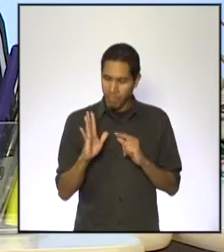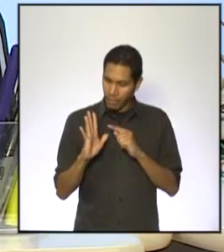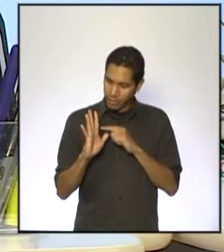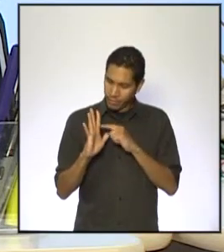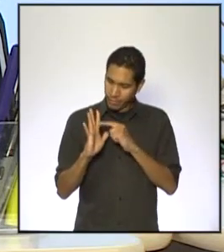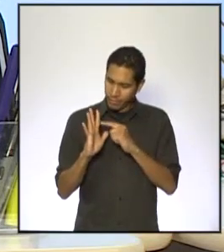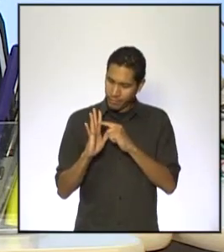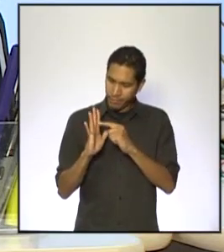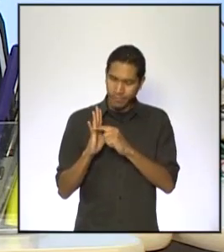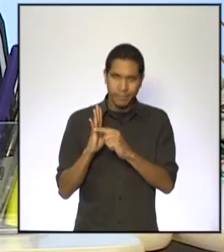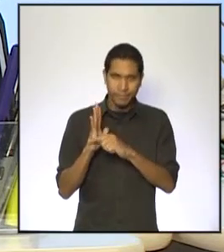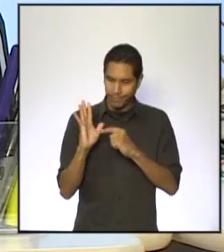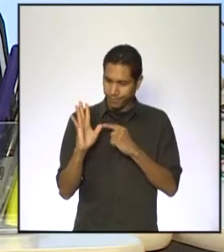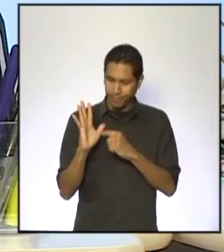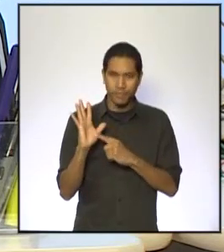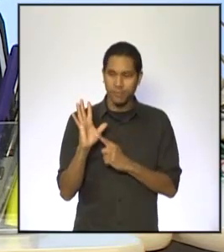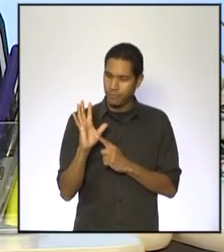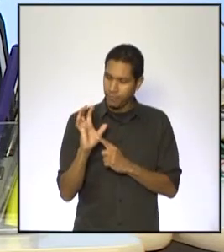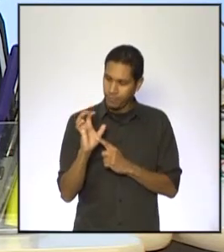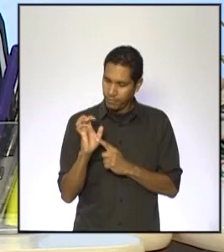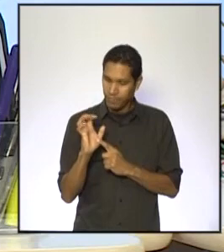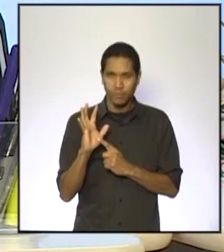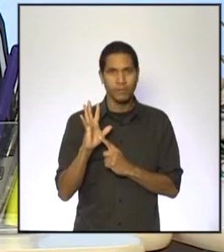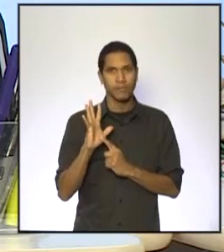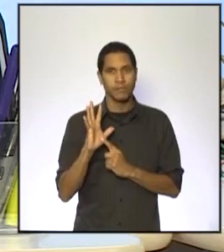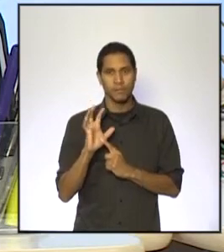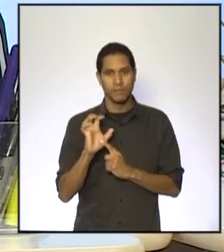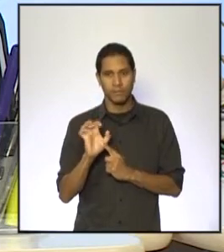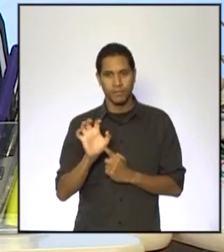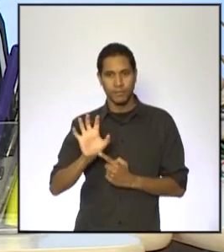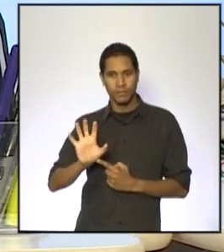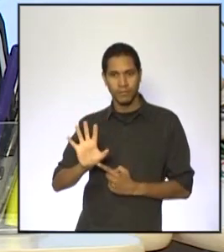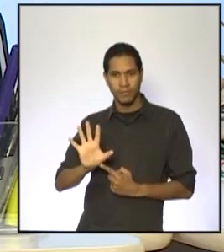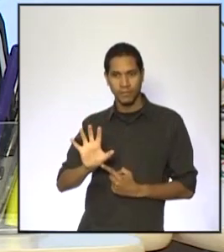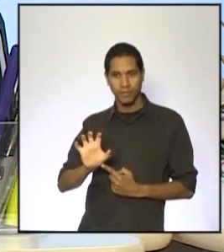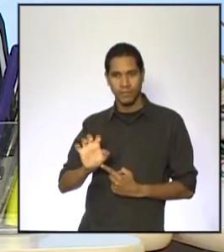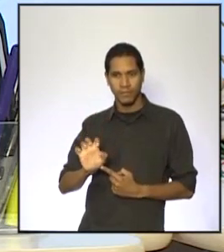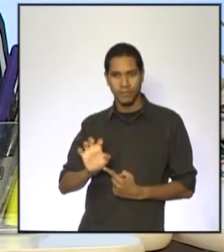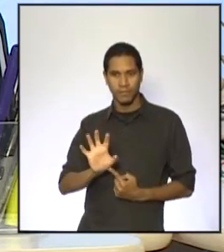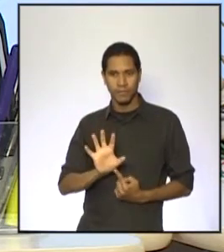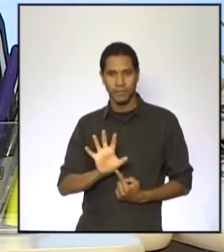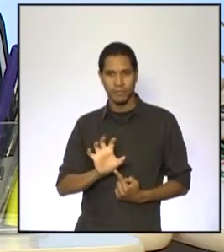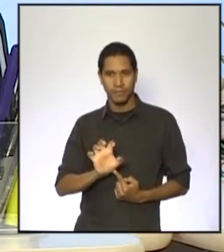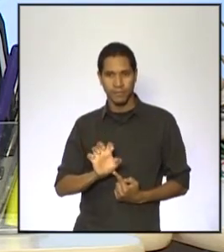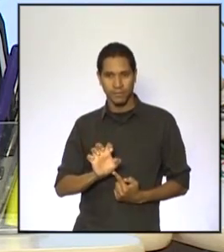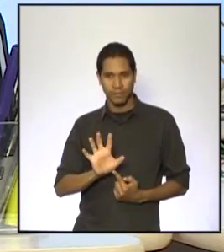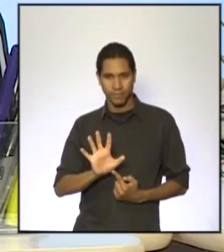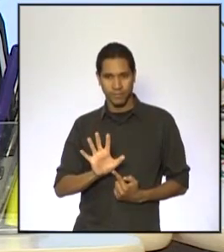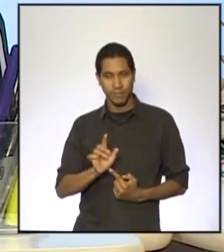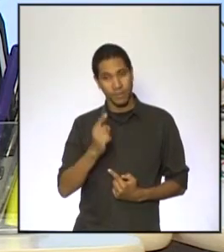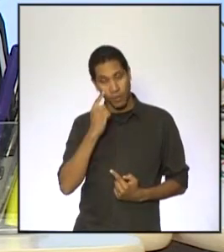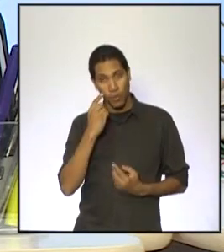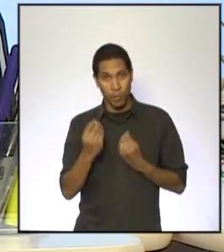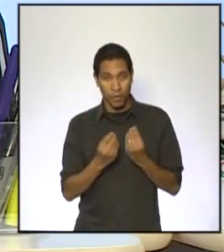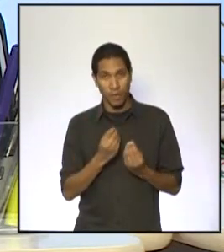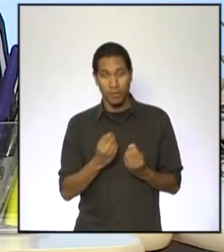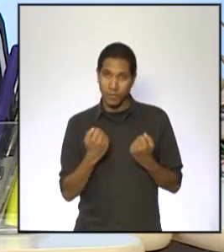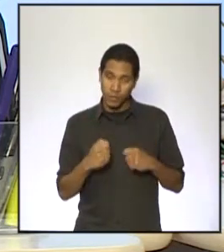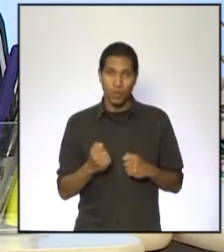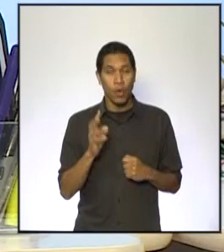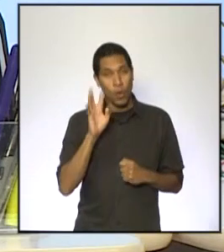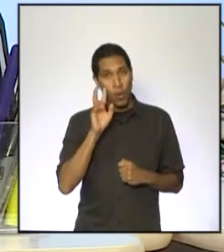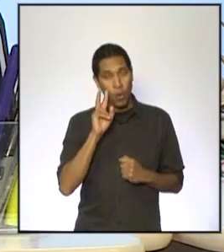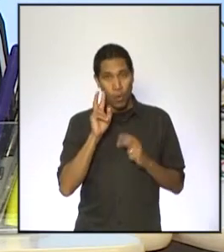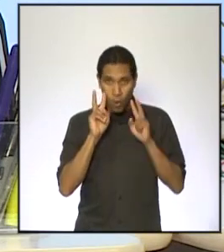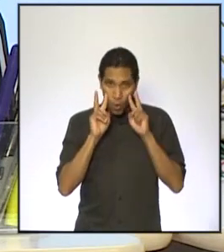os pontos dessas articulações que vão imitar as articulações de verdade, né? Eu vou olhar para a minha mão e ela